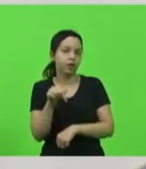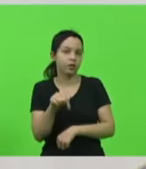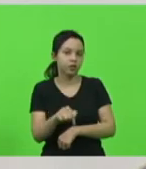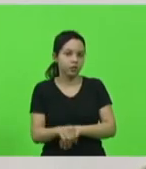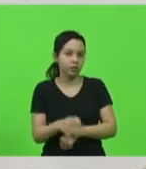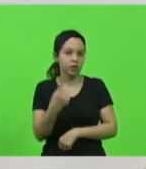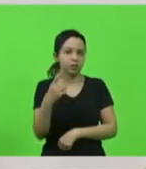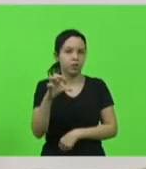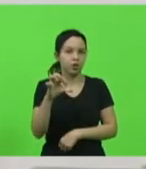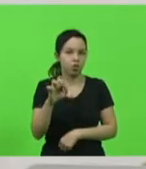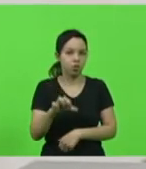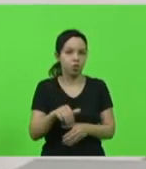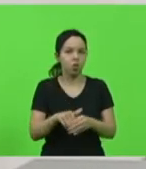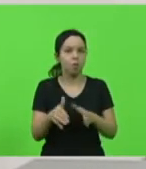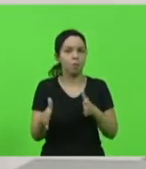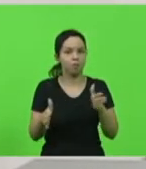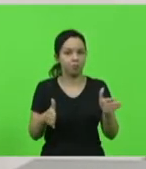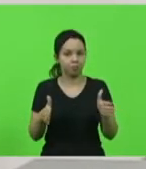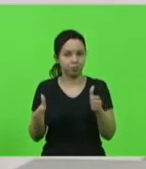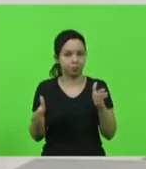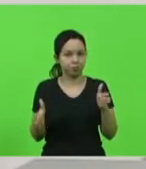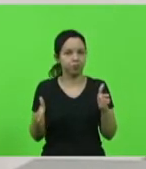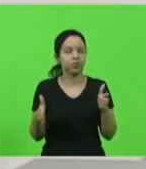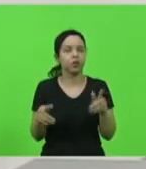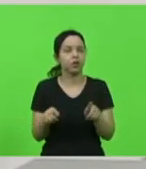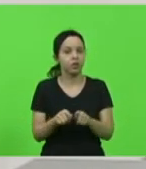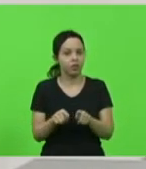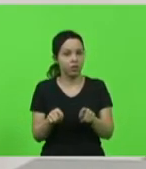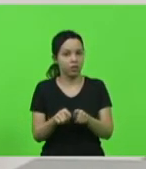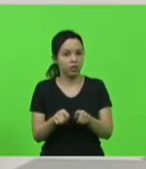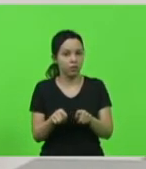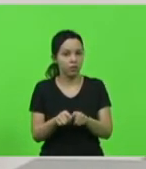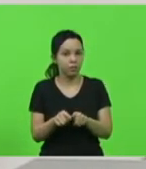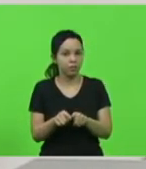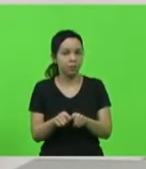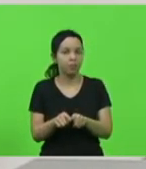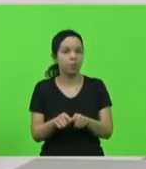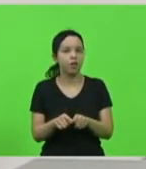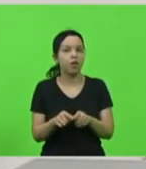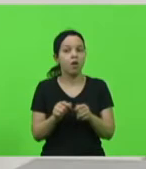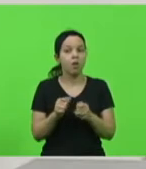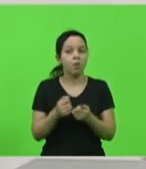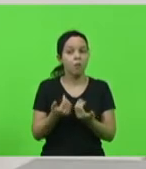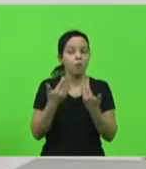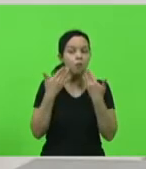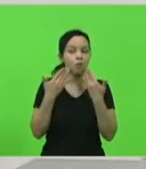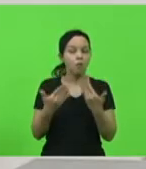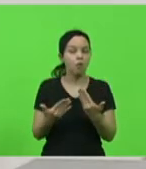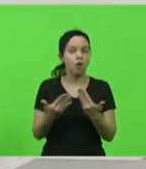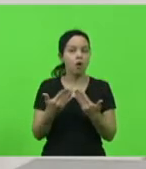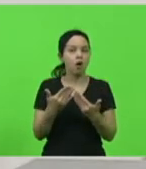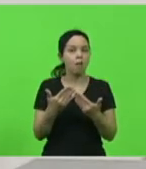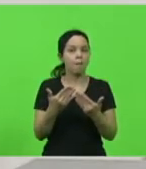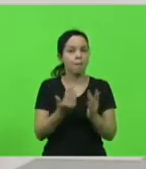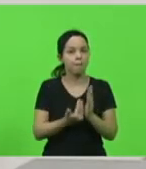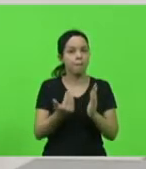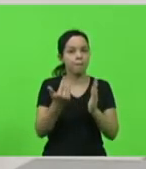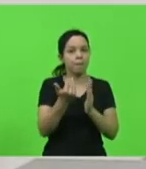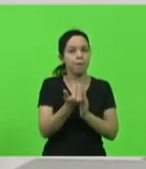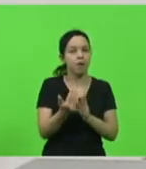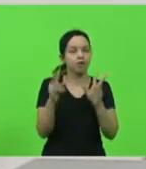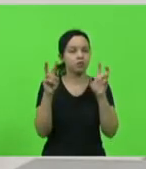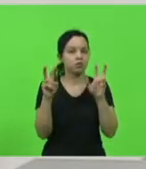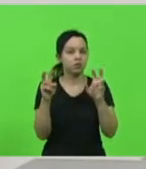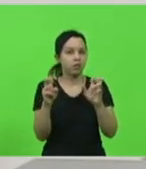na representação de mais matérias voltadas para as mulheres em 2020. Políticas